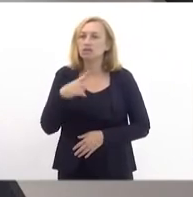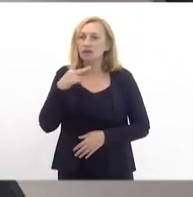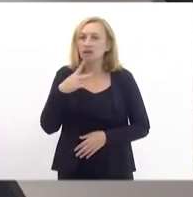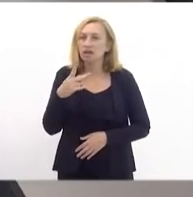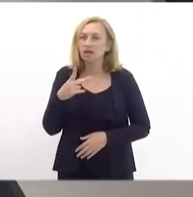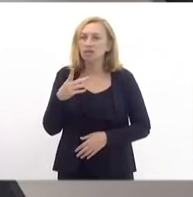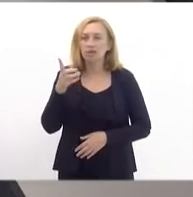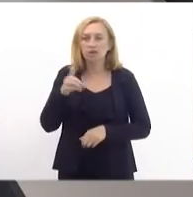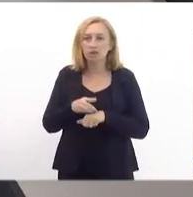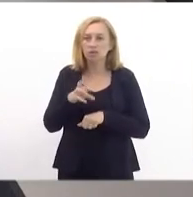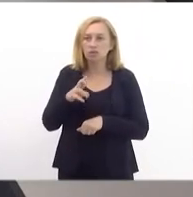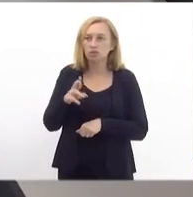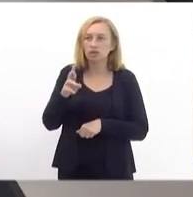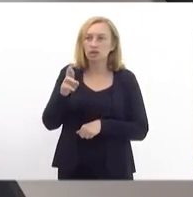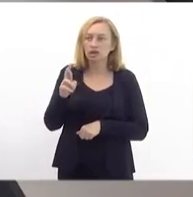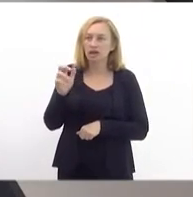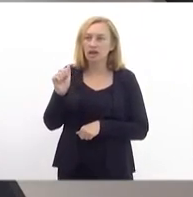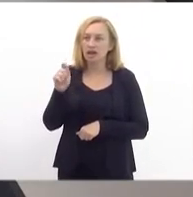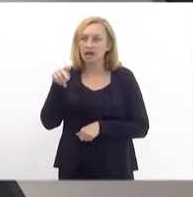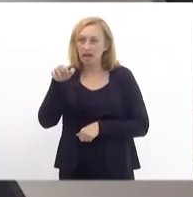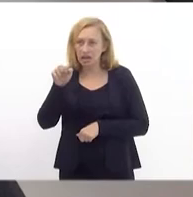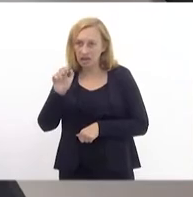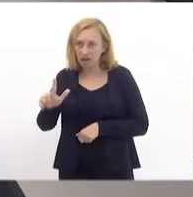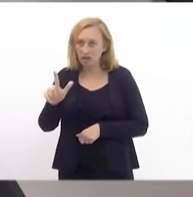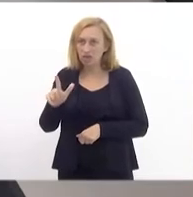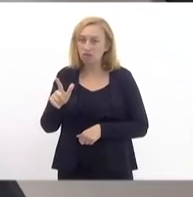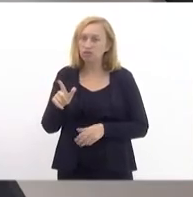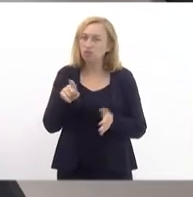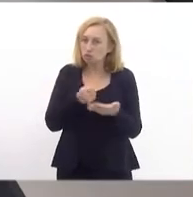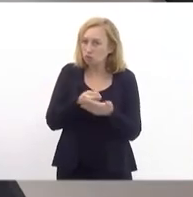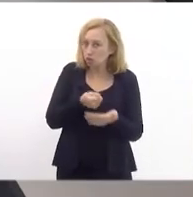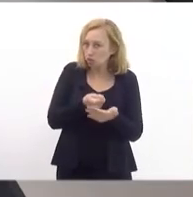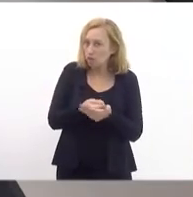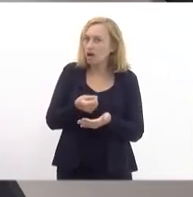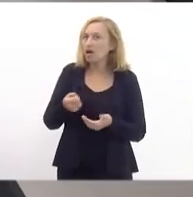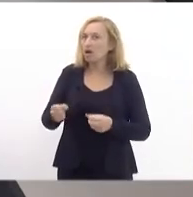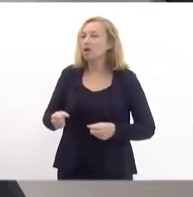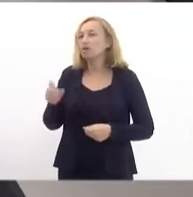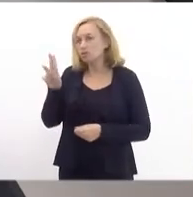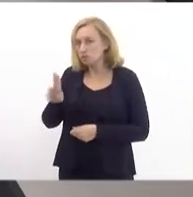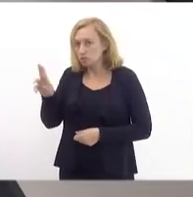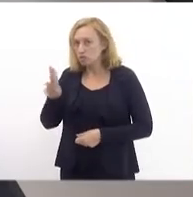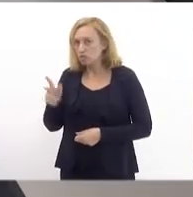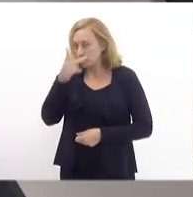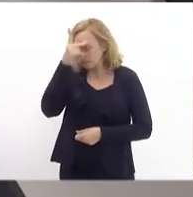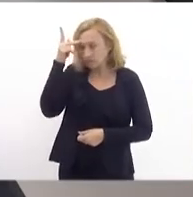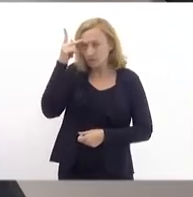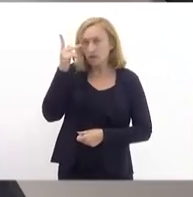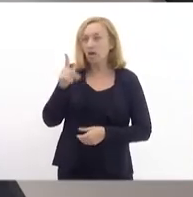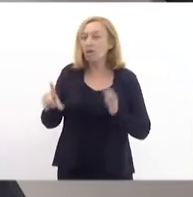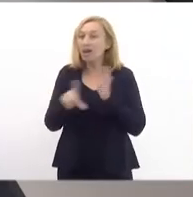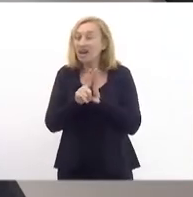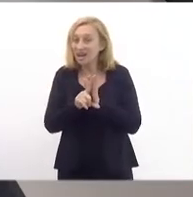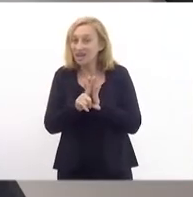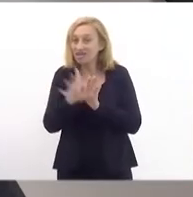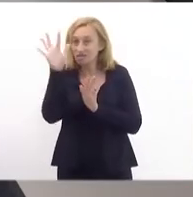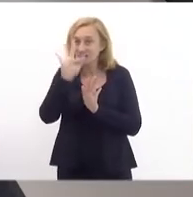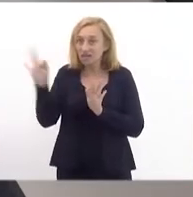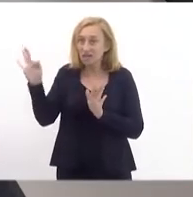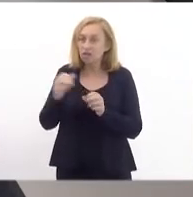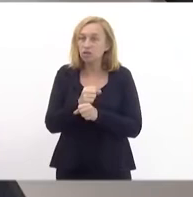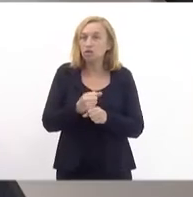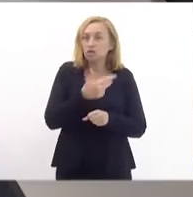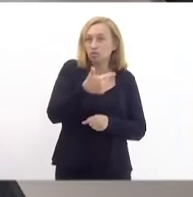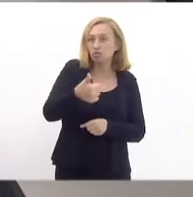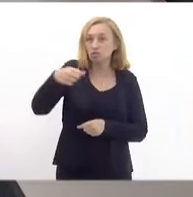doutora Raquel que nós vamos cobrar essa questão do Conselho de Usuários, viu? O Poder Executivo tem que acompanhar isso. Isso é uma lei federal em vigor desde 2018.